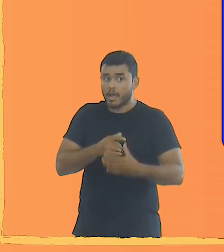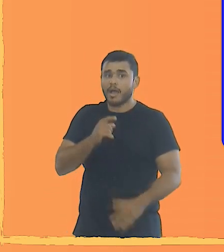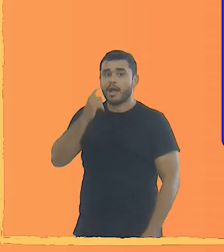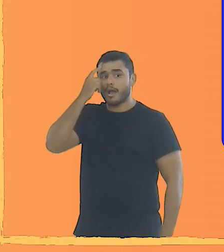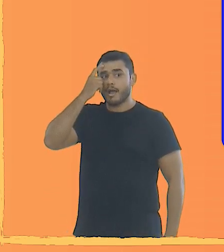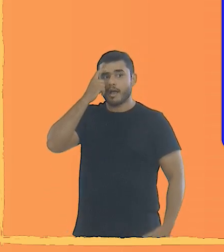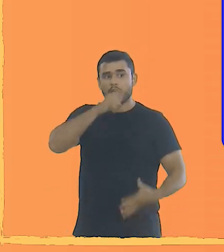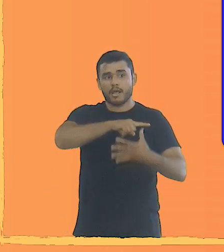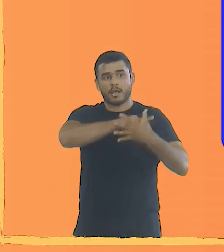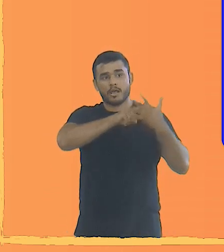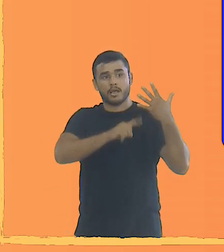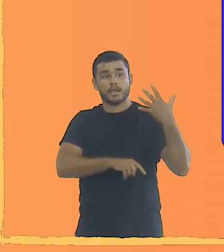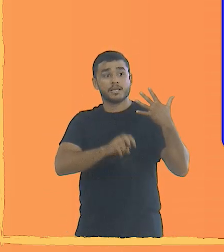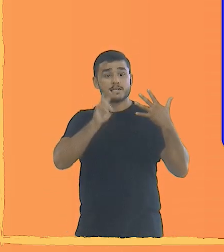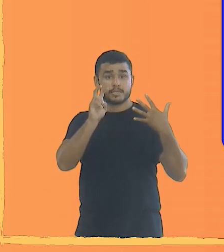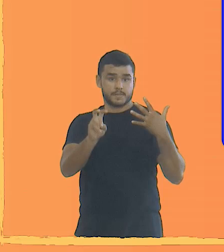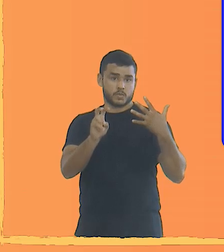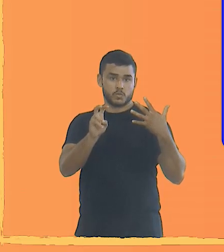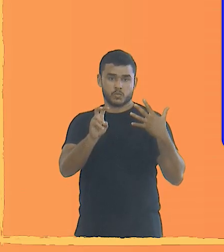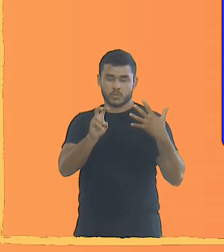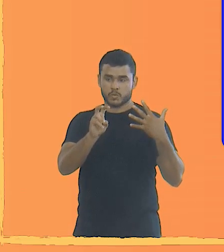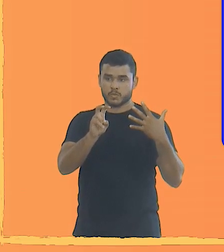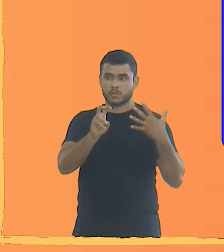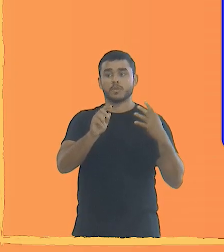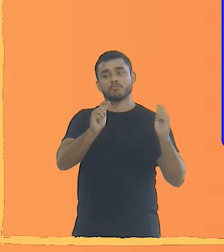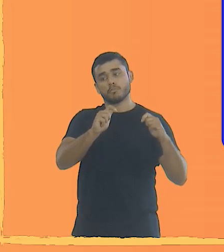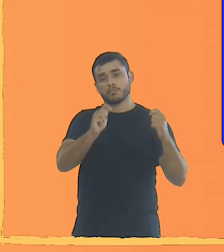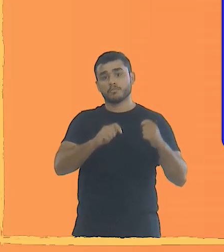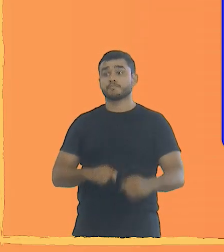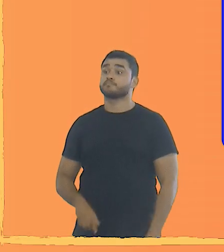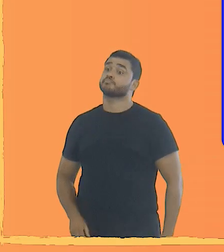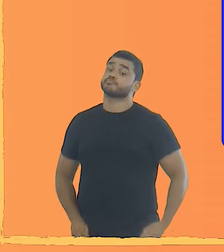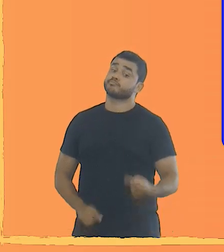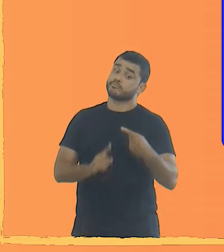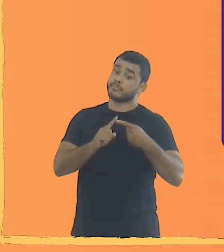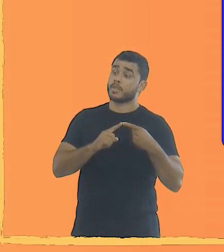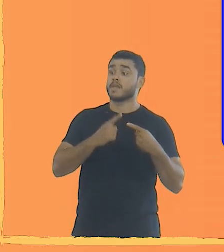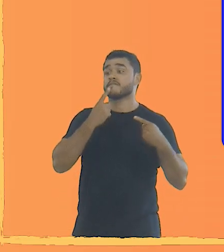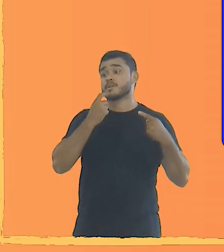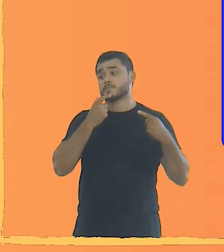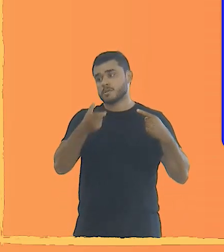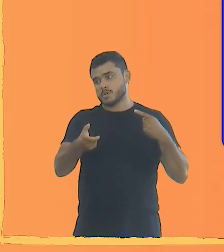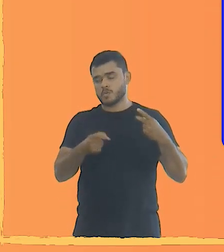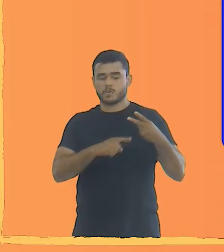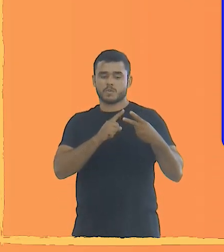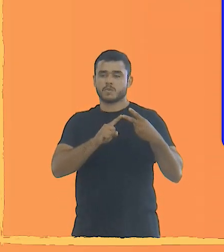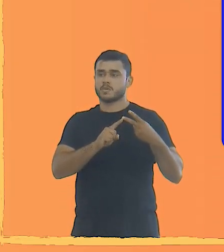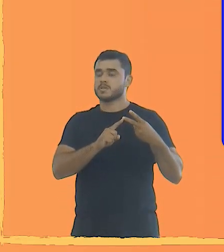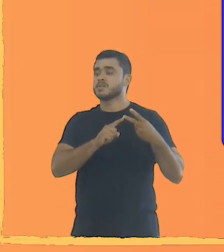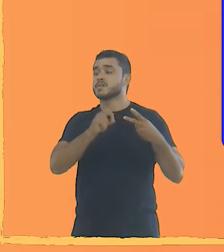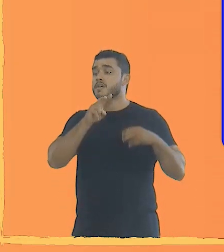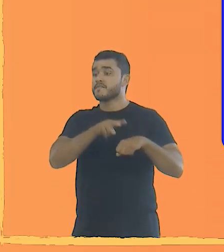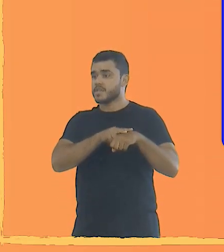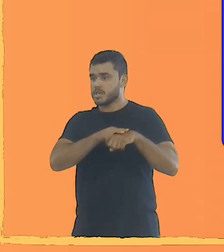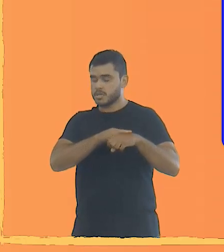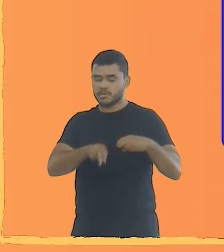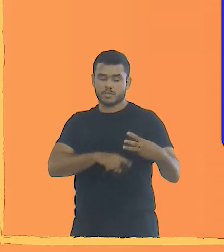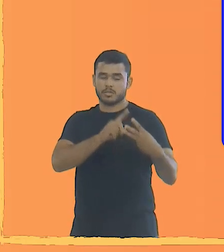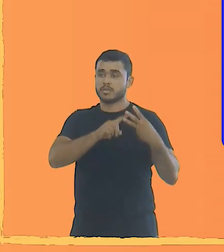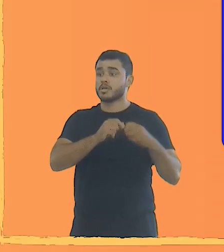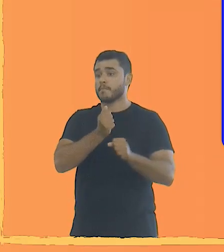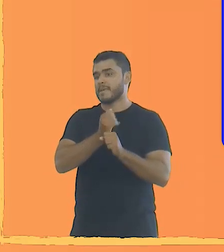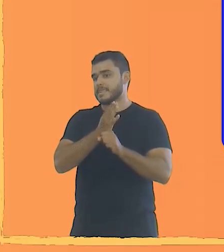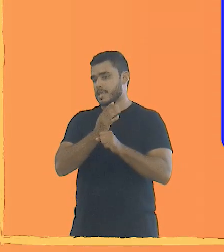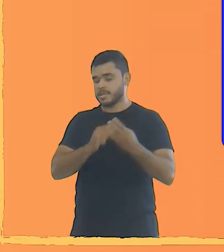5 possibilidades. De novo, quais são as 5 possibilidades? Pode ser salada de tomate, pode ser salada verde, salada de